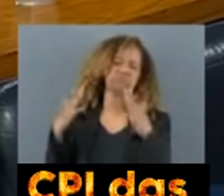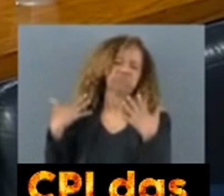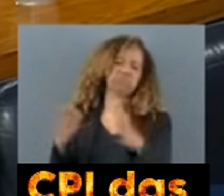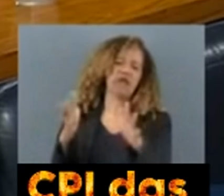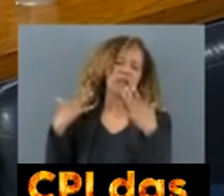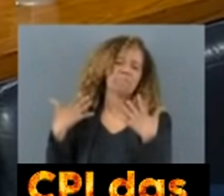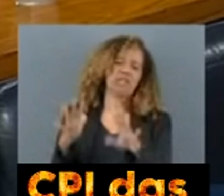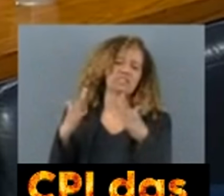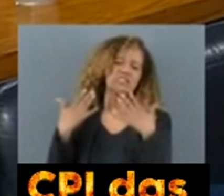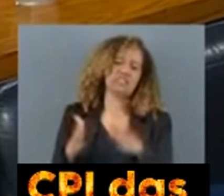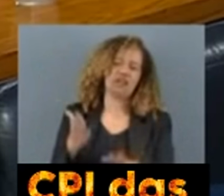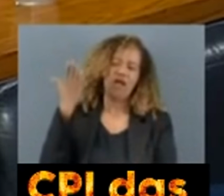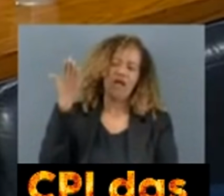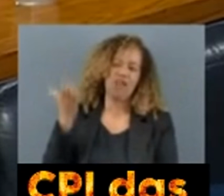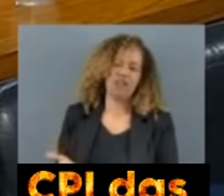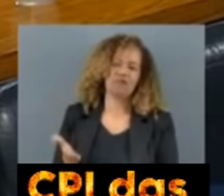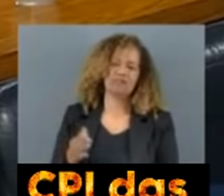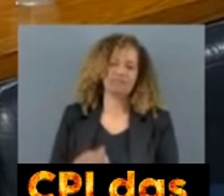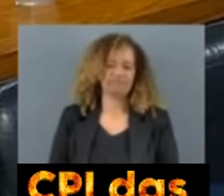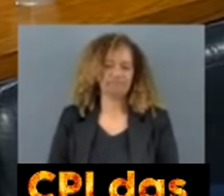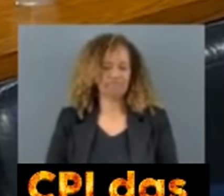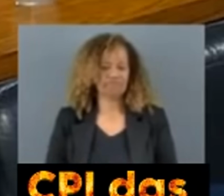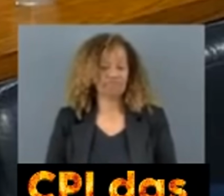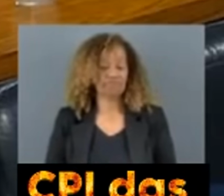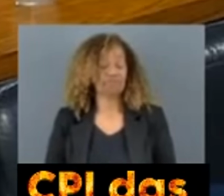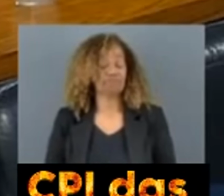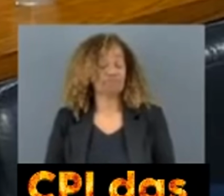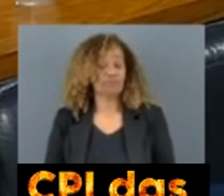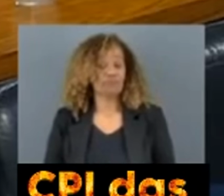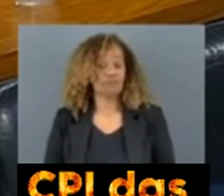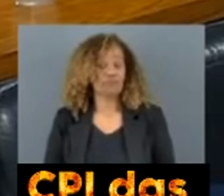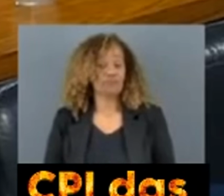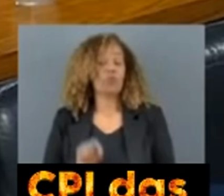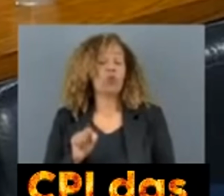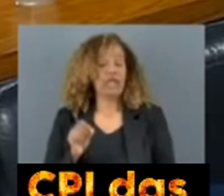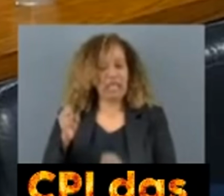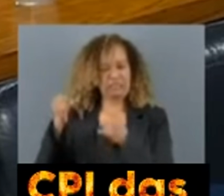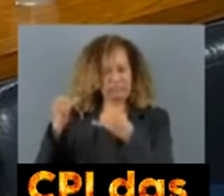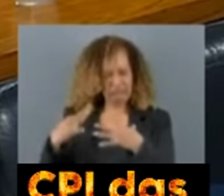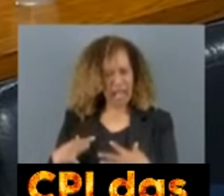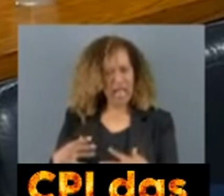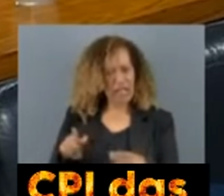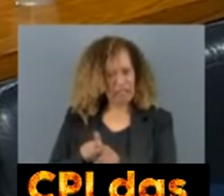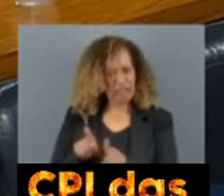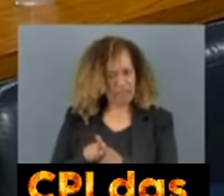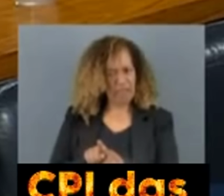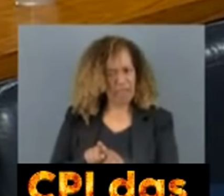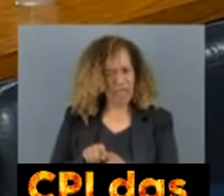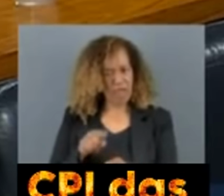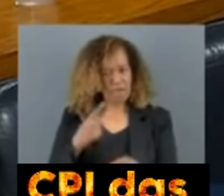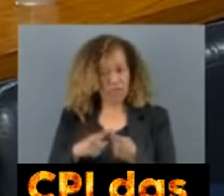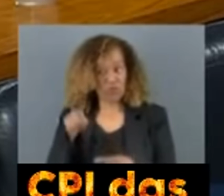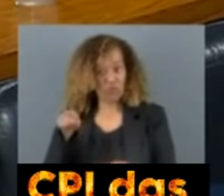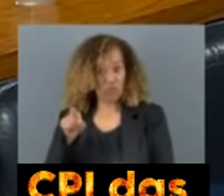vou parabenizar. Mas eu também quero que a senhora fale para eles, já que a senhora é a